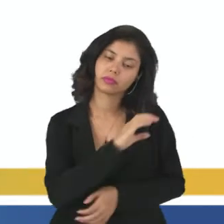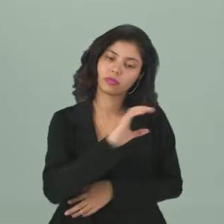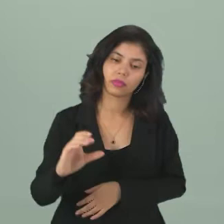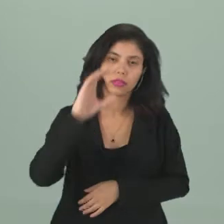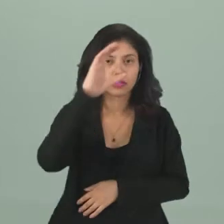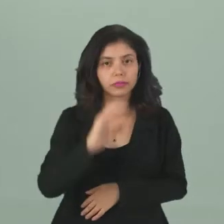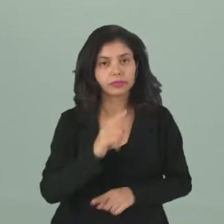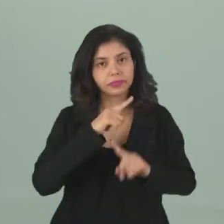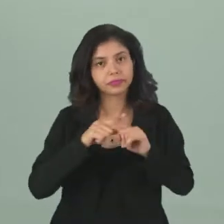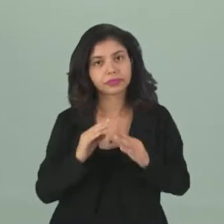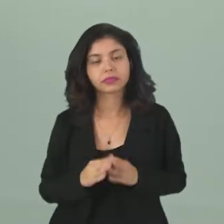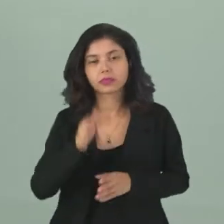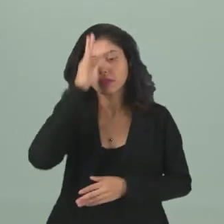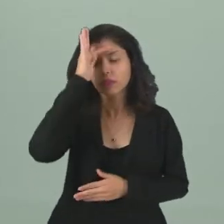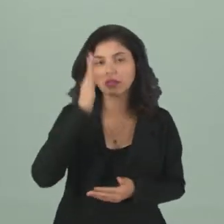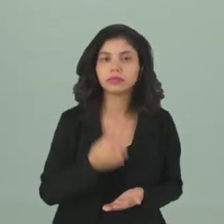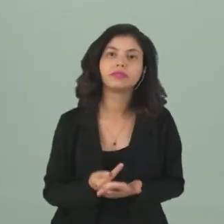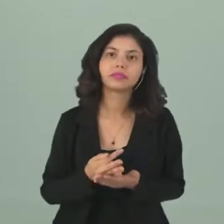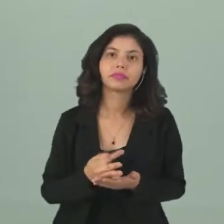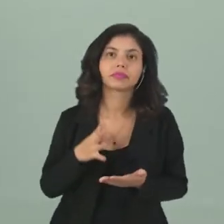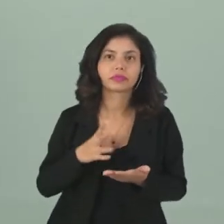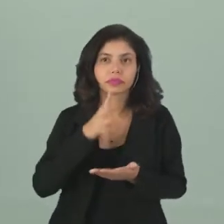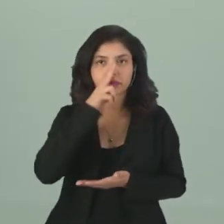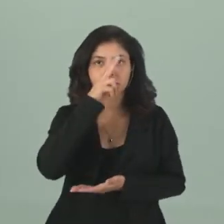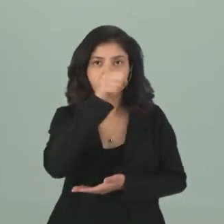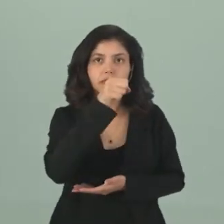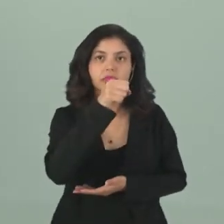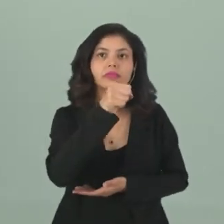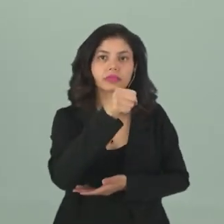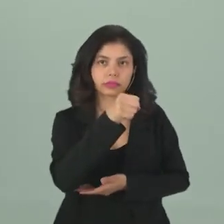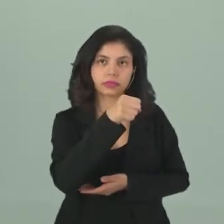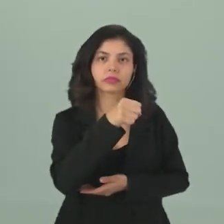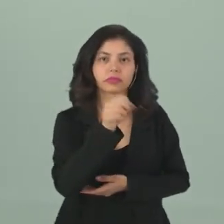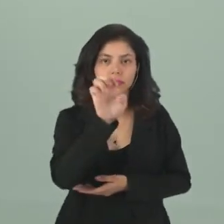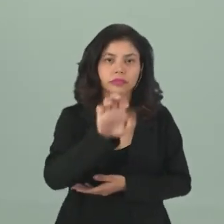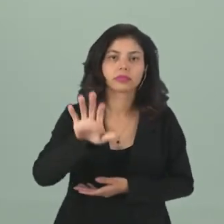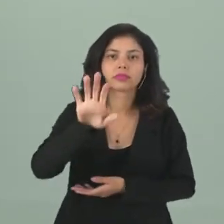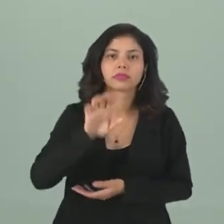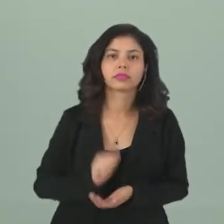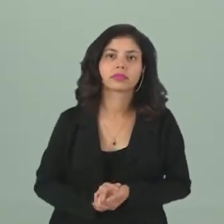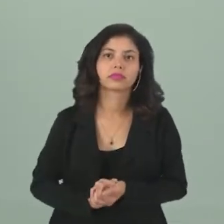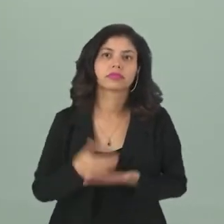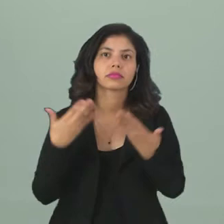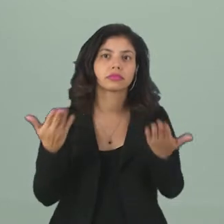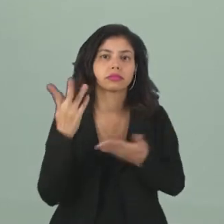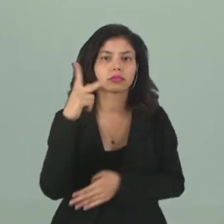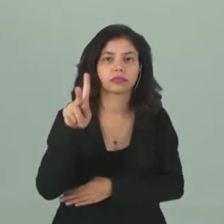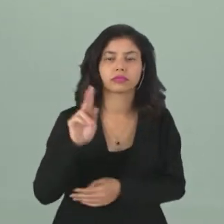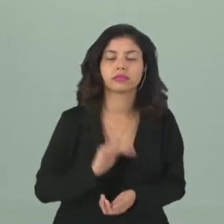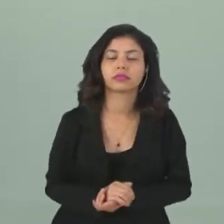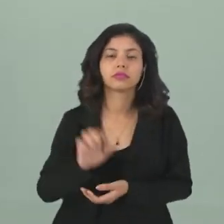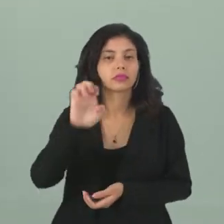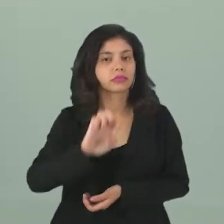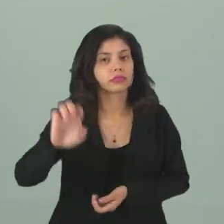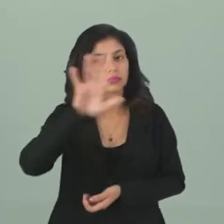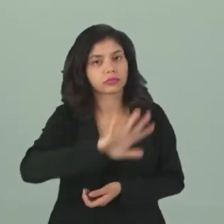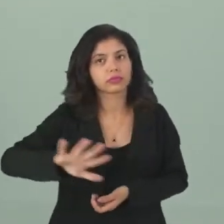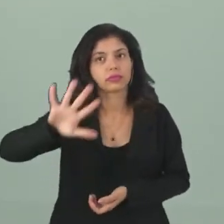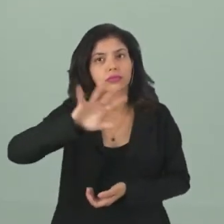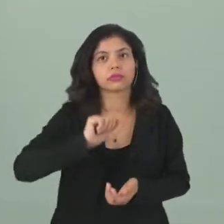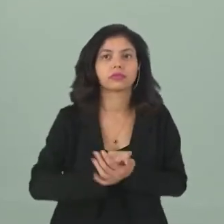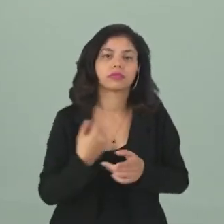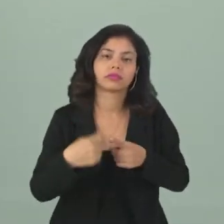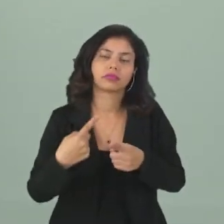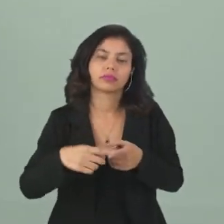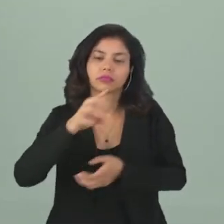Católica era a fé e a igreja dominante da Europa nesse período. E aí a gente fala Europa no geral porque a